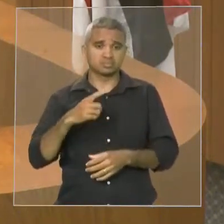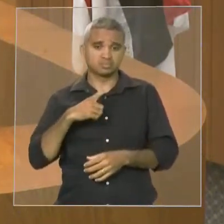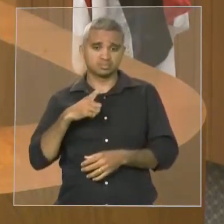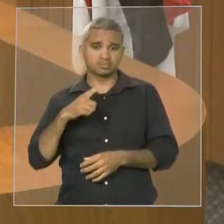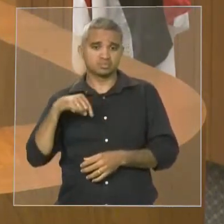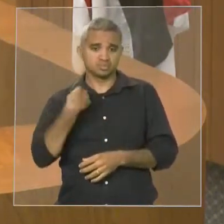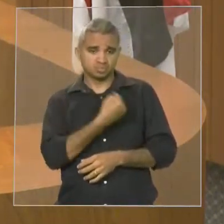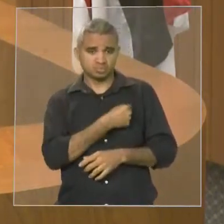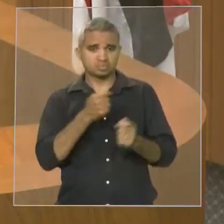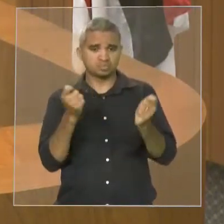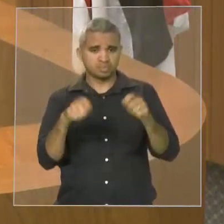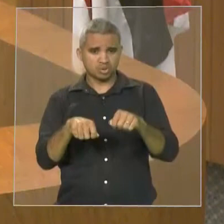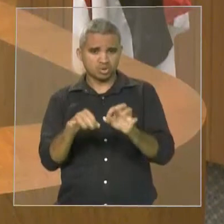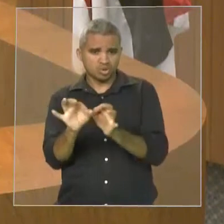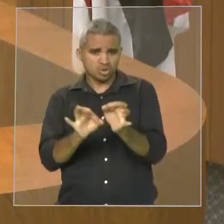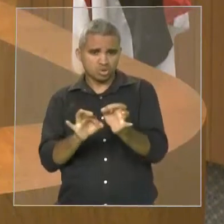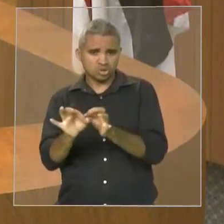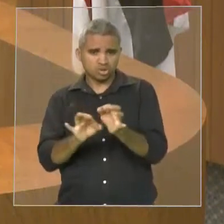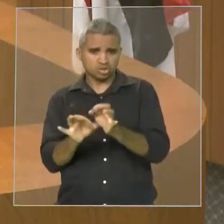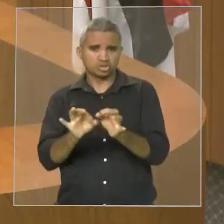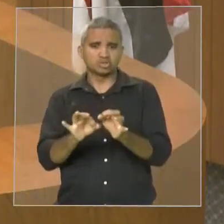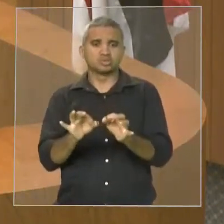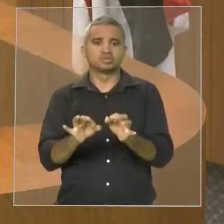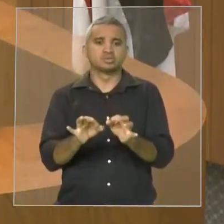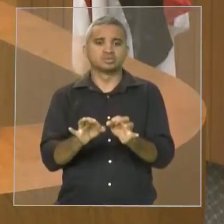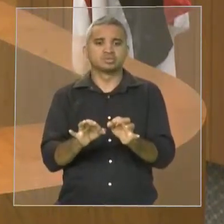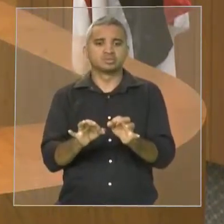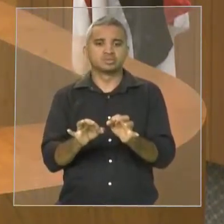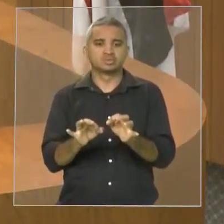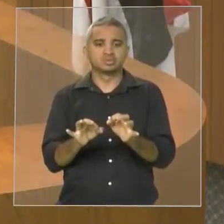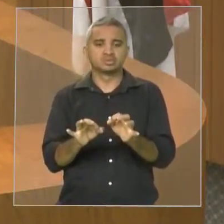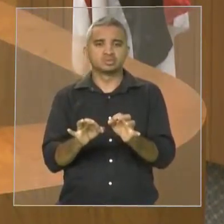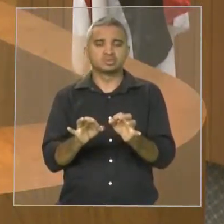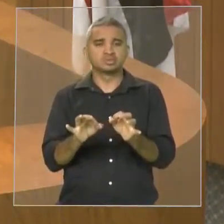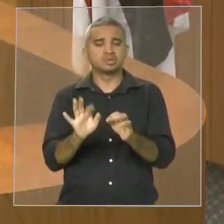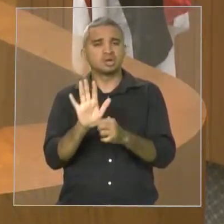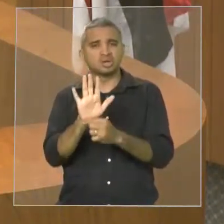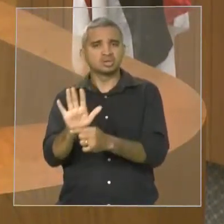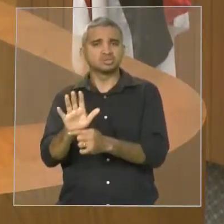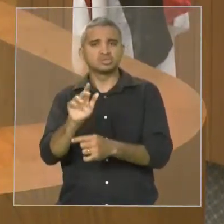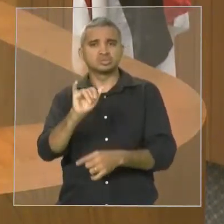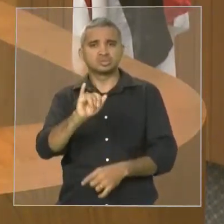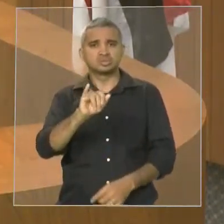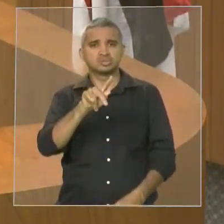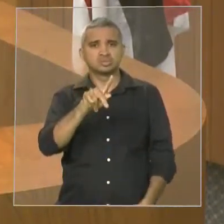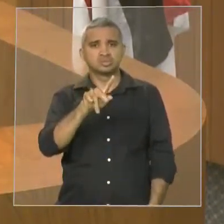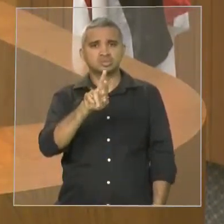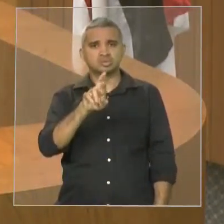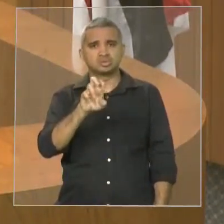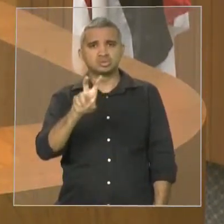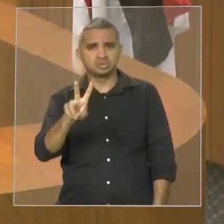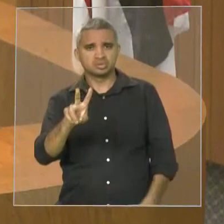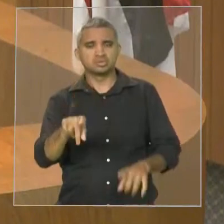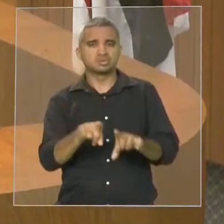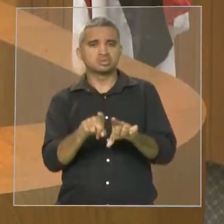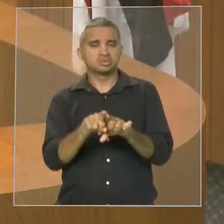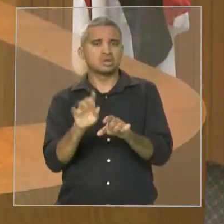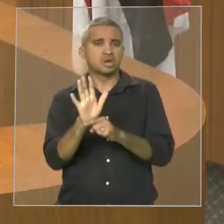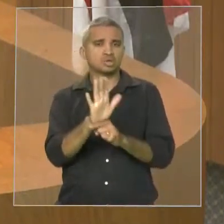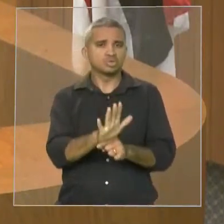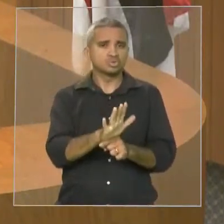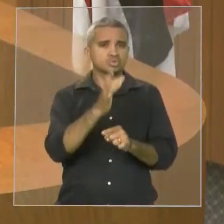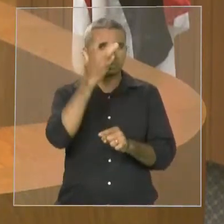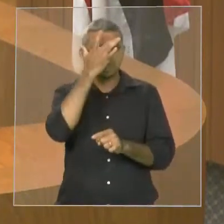corrigir, de aperfeiçoar para o bem do IPREV, para o bem dos servidores do Estado, ao aprovar